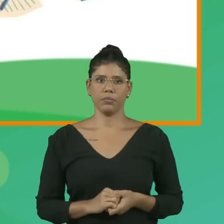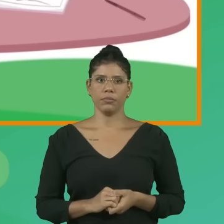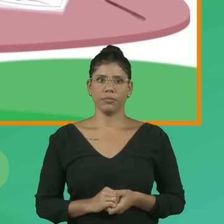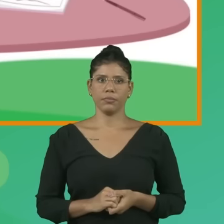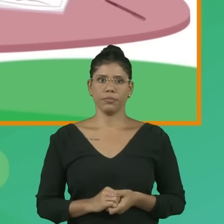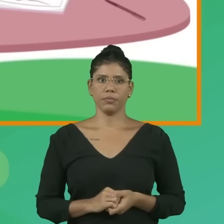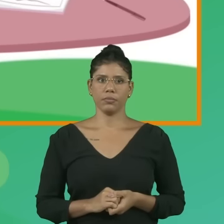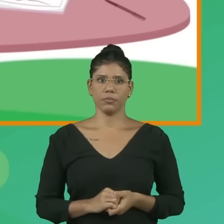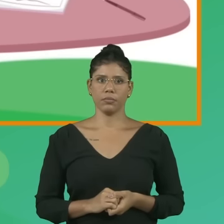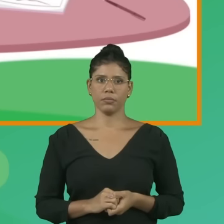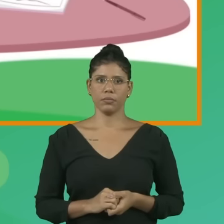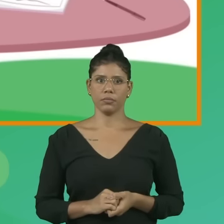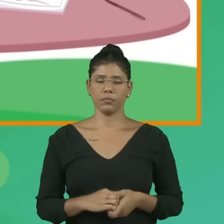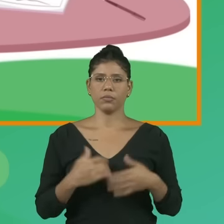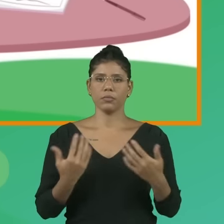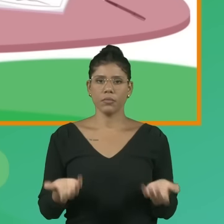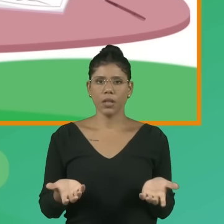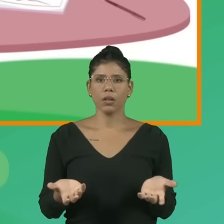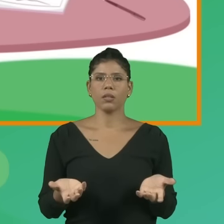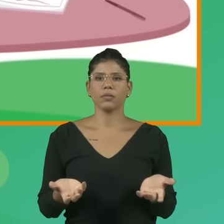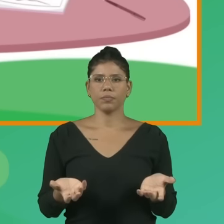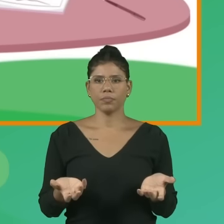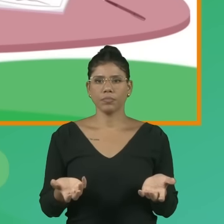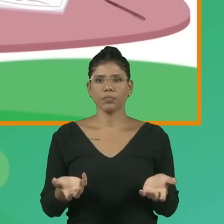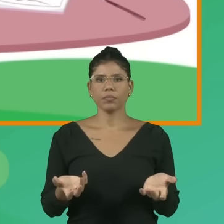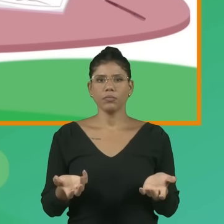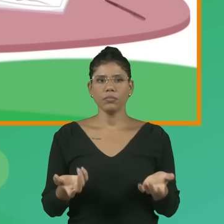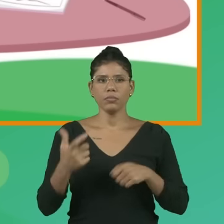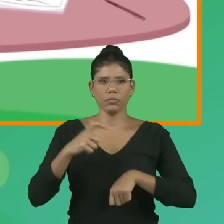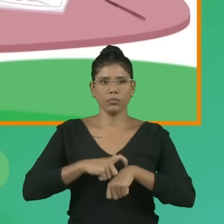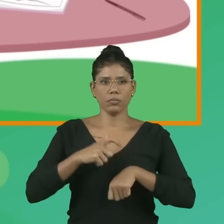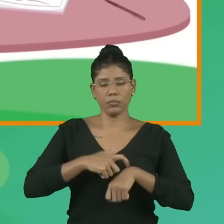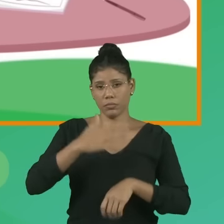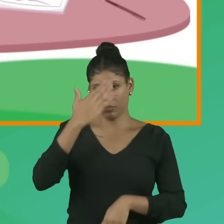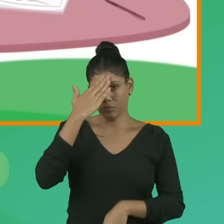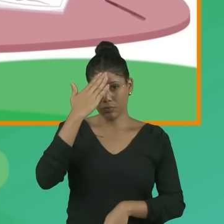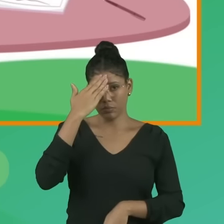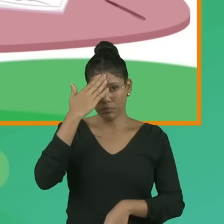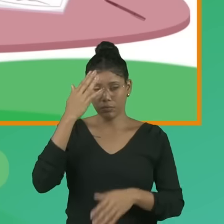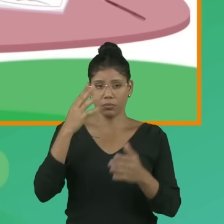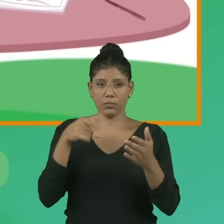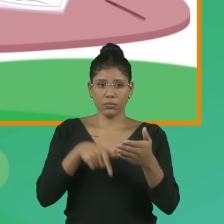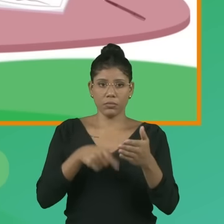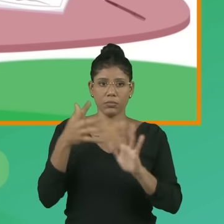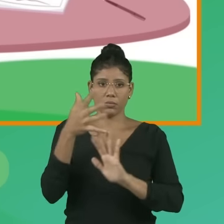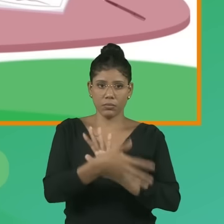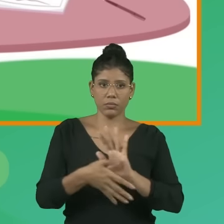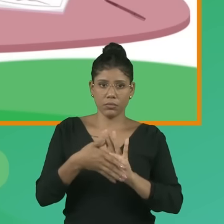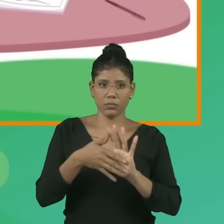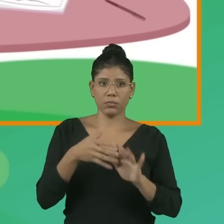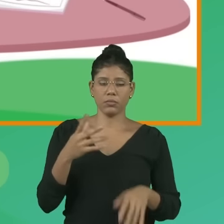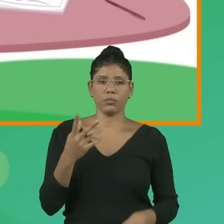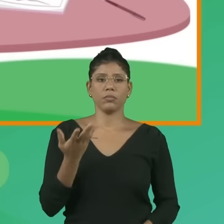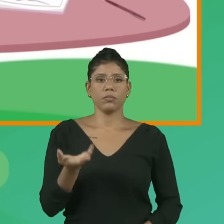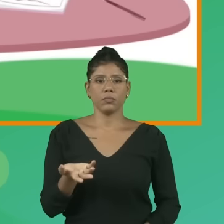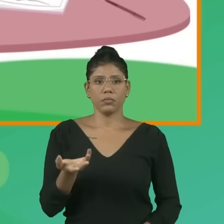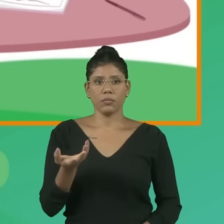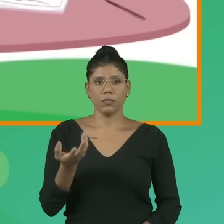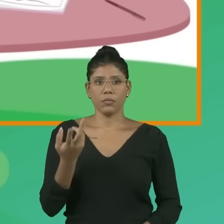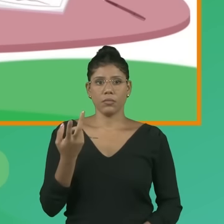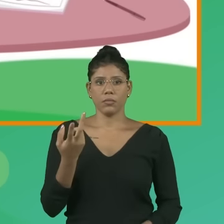estudar mais. E em quais pontos prestar atenção na hora da interpretação? Primeiro aquilo que eu disse, as suas ideias não